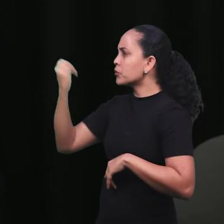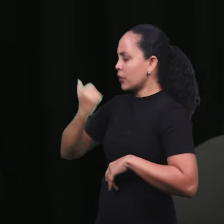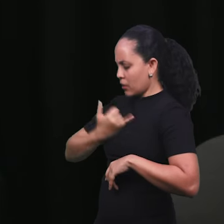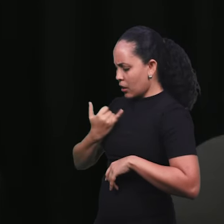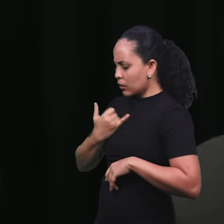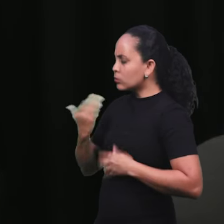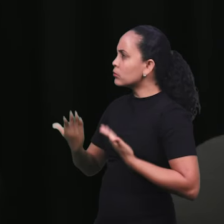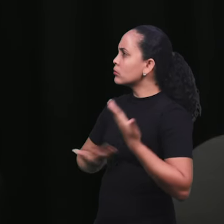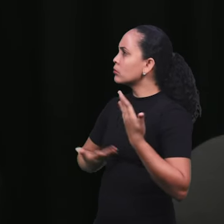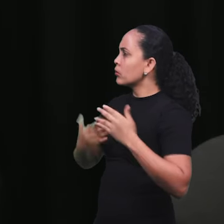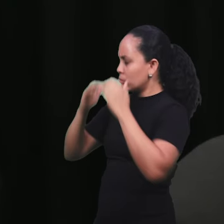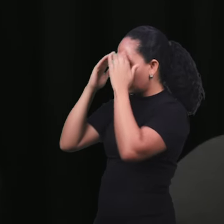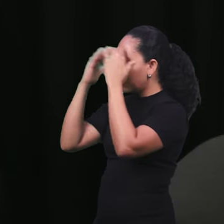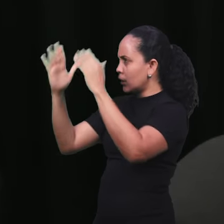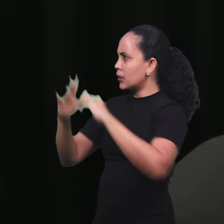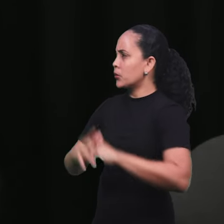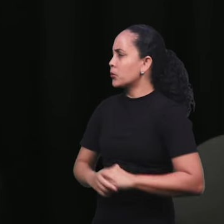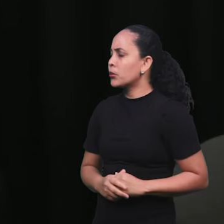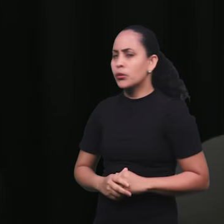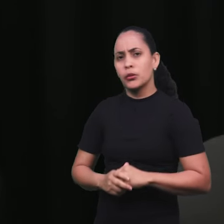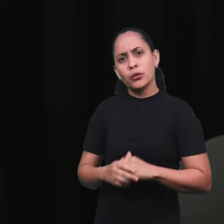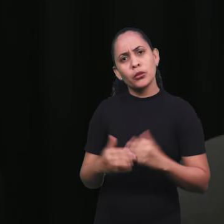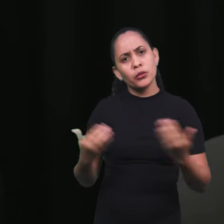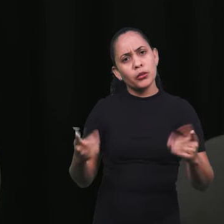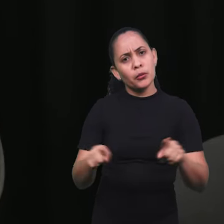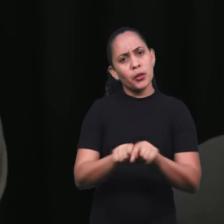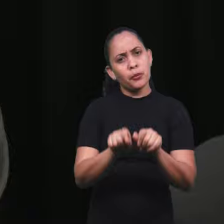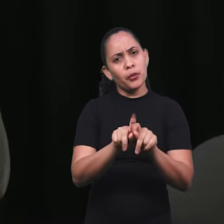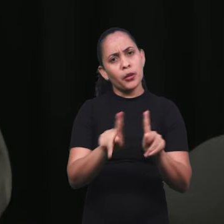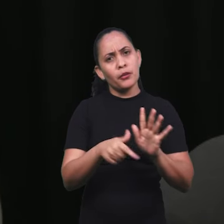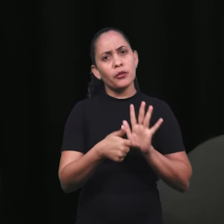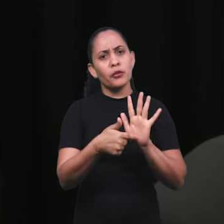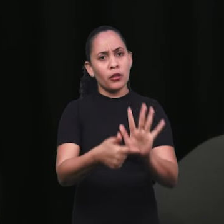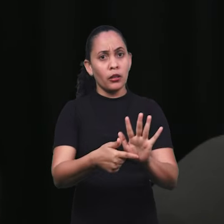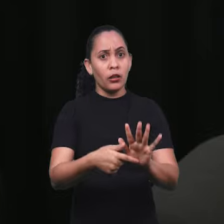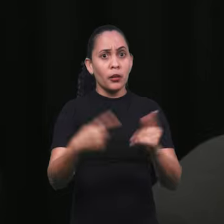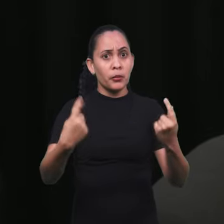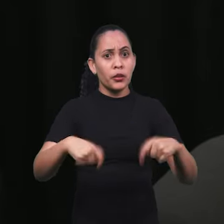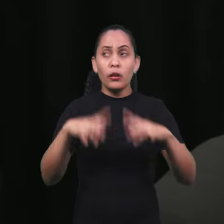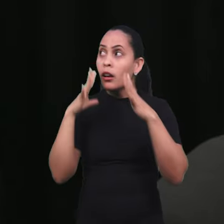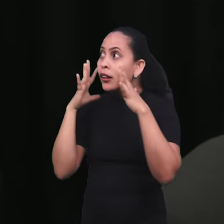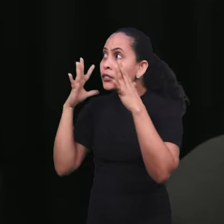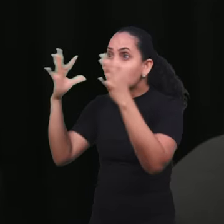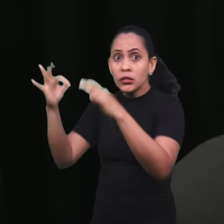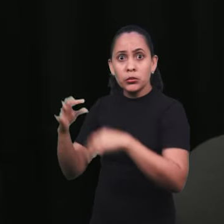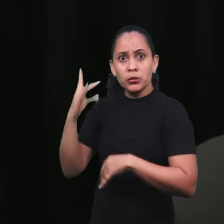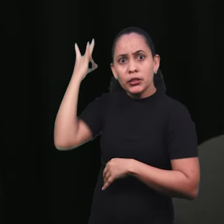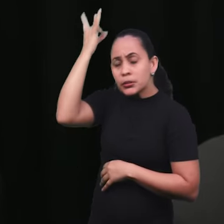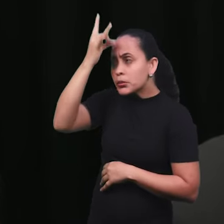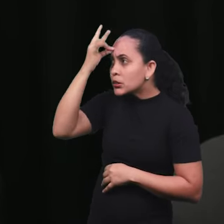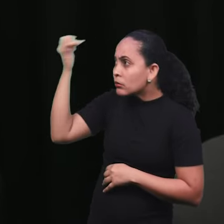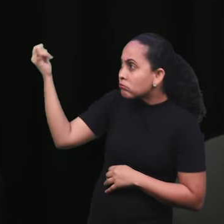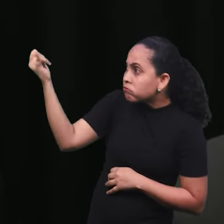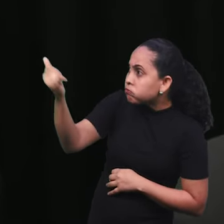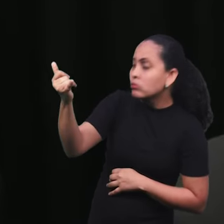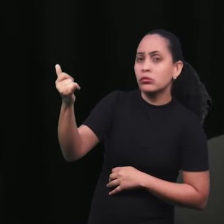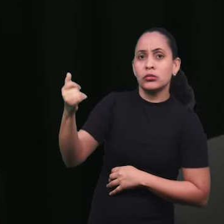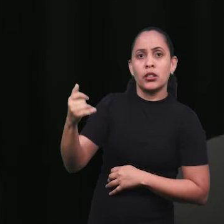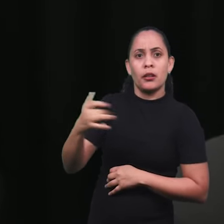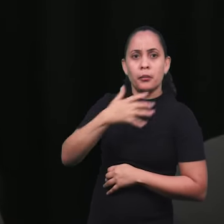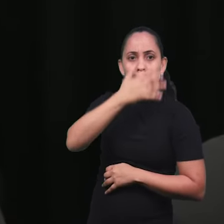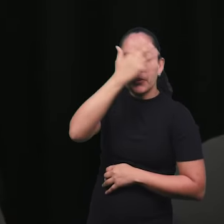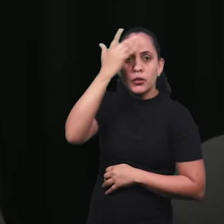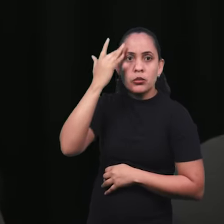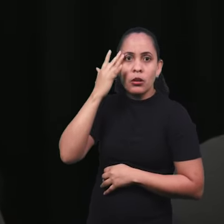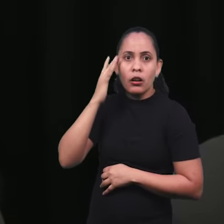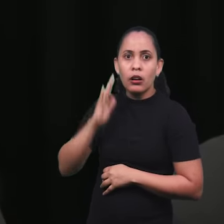ouve. Agora no Apocalipse, o Senhor fala, o Espírito está, quem tem ouvidos, ouça o que o Espírito Santo, porque o Espírito Santo está falando. E aquele